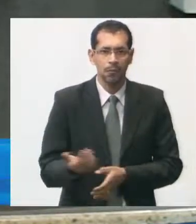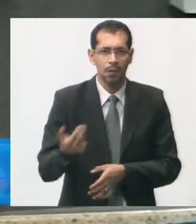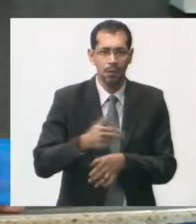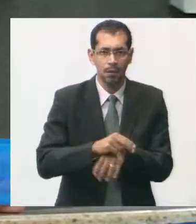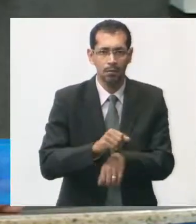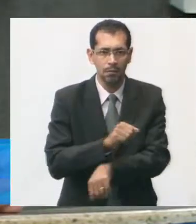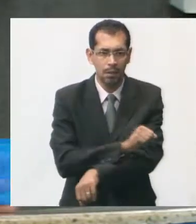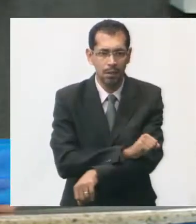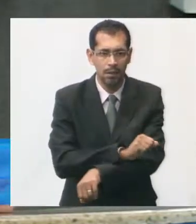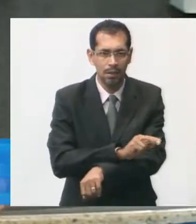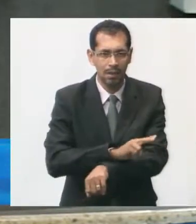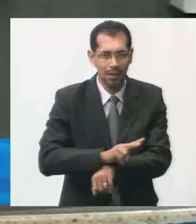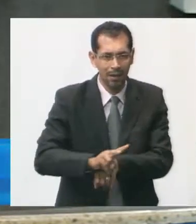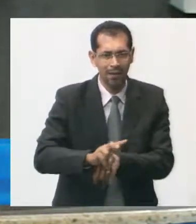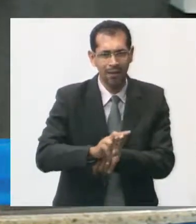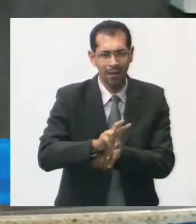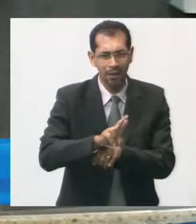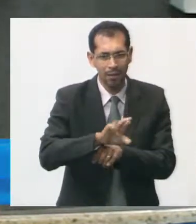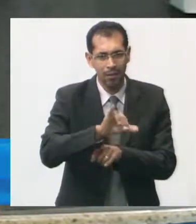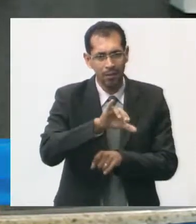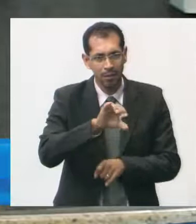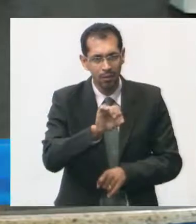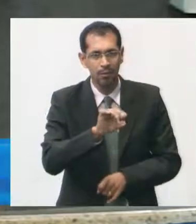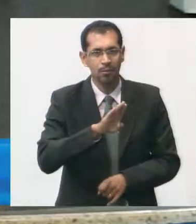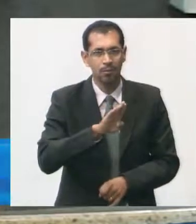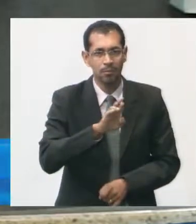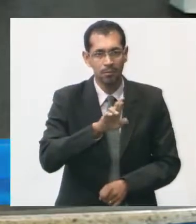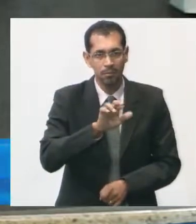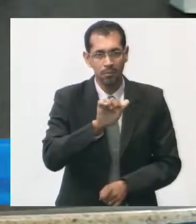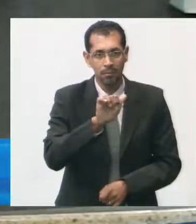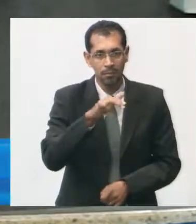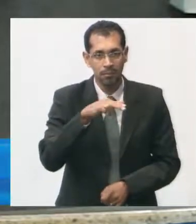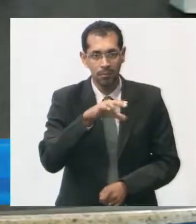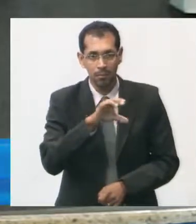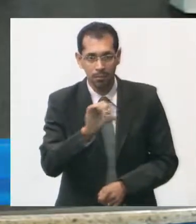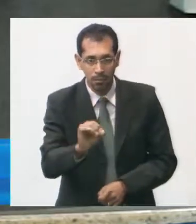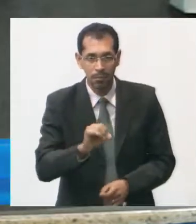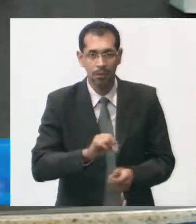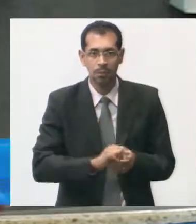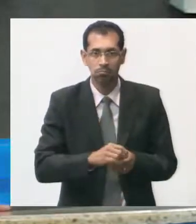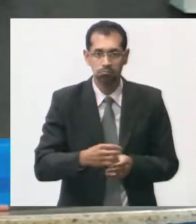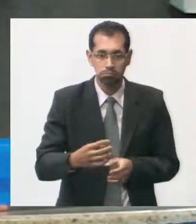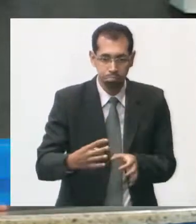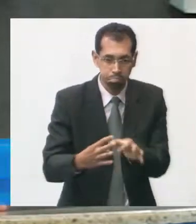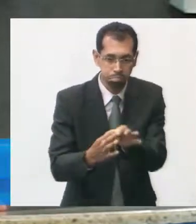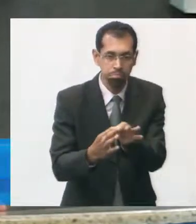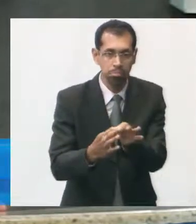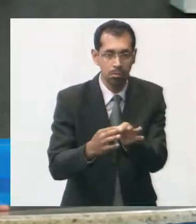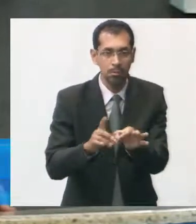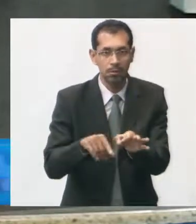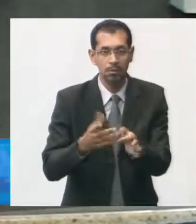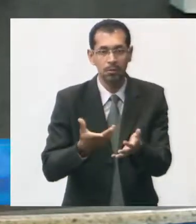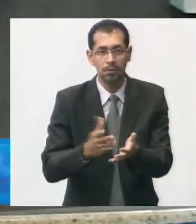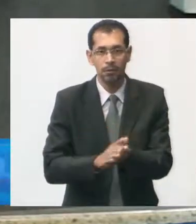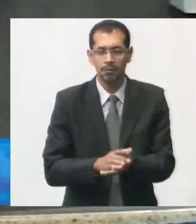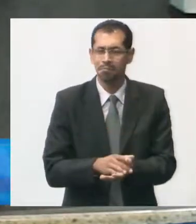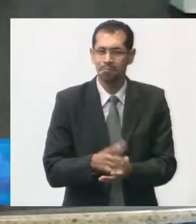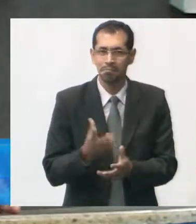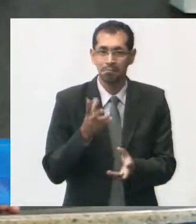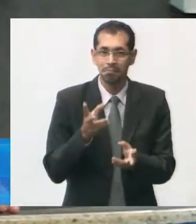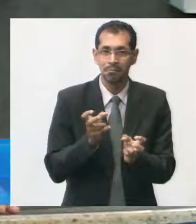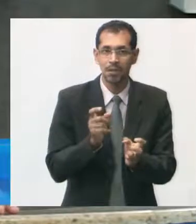Branco, também no canteiro central. Veja, vossas excelências, que nós nos pegamos há pouco numa discussão e